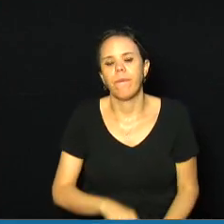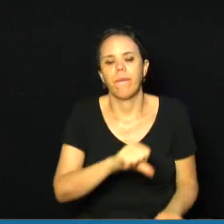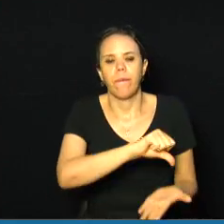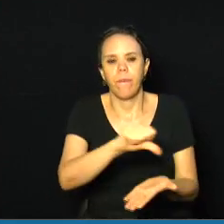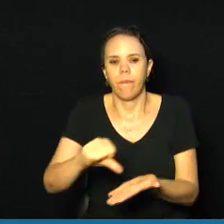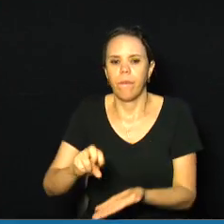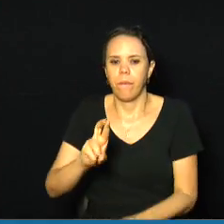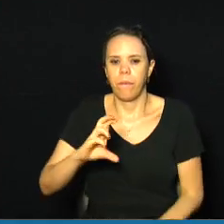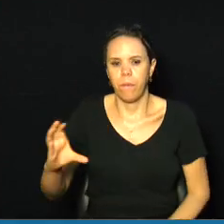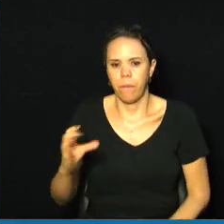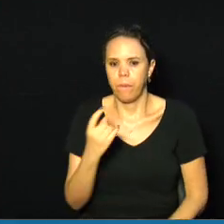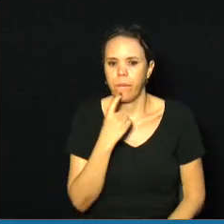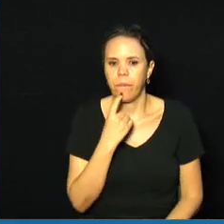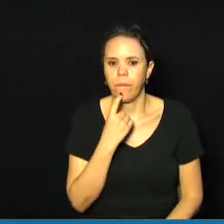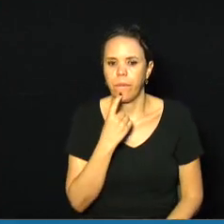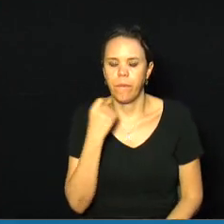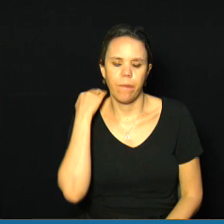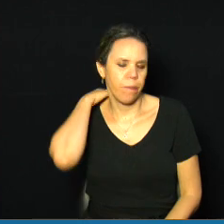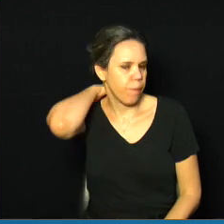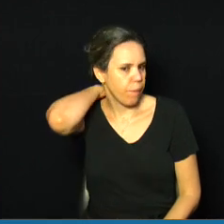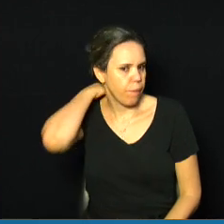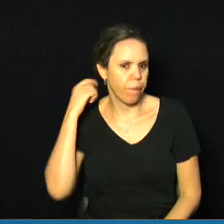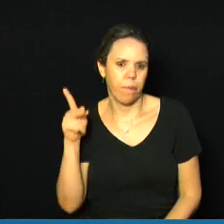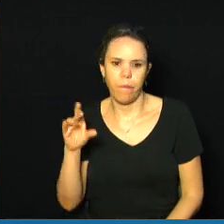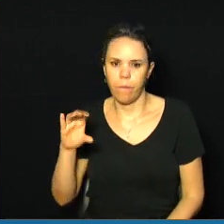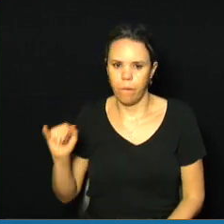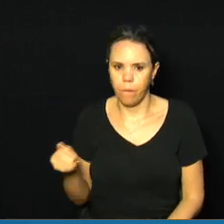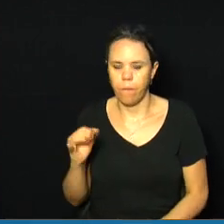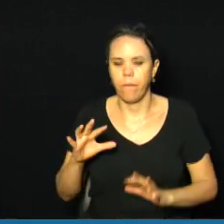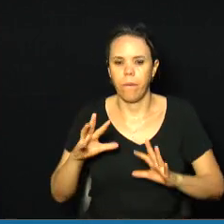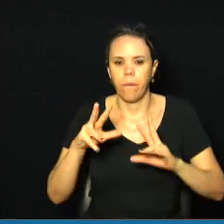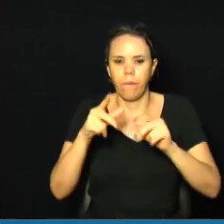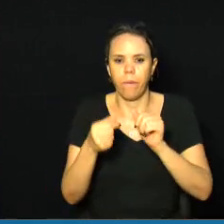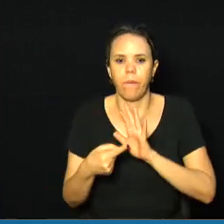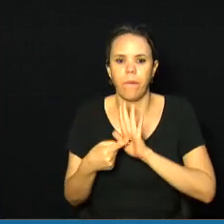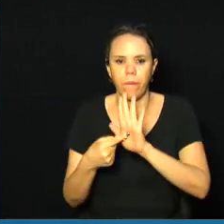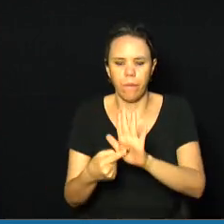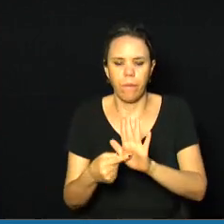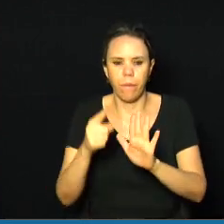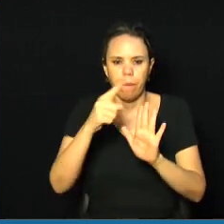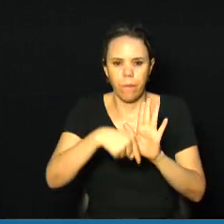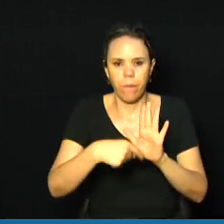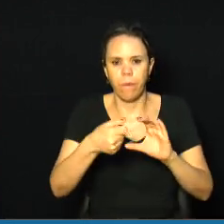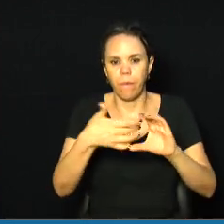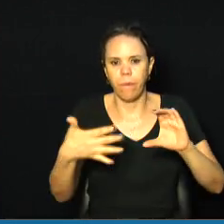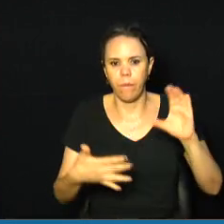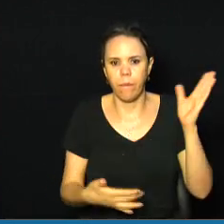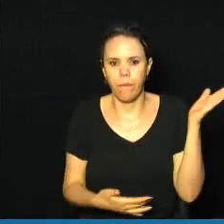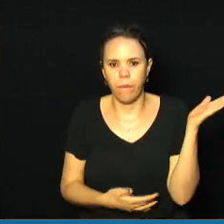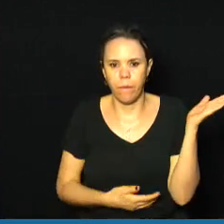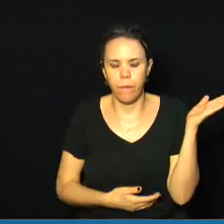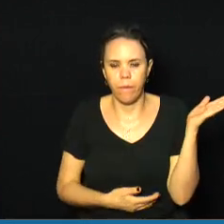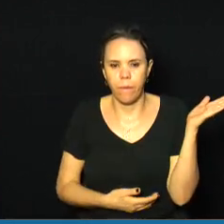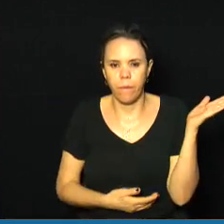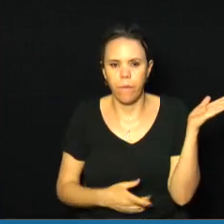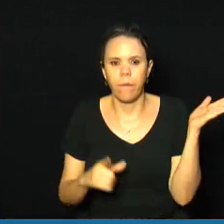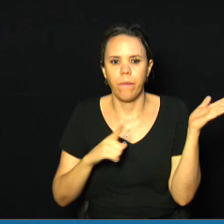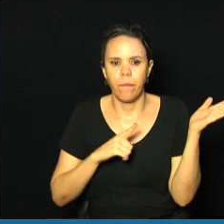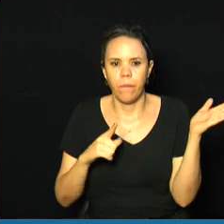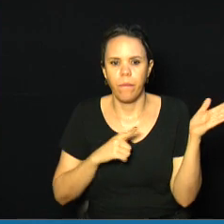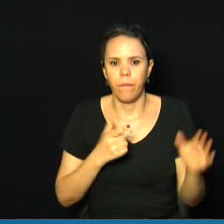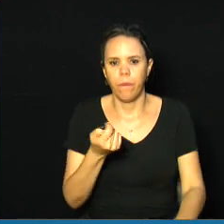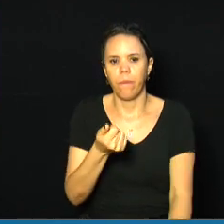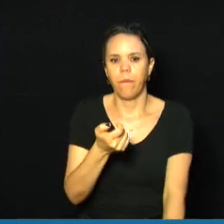de Campinas e o PCJ como um todo apresenta essa característica. Temos